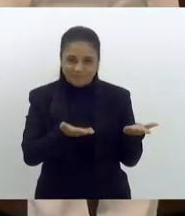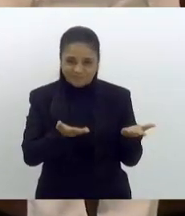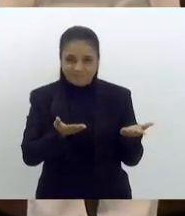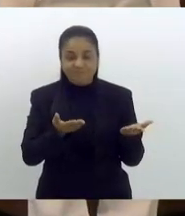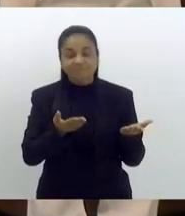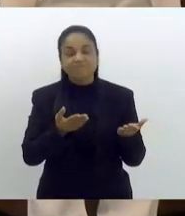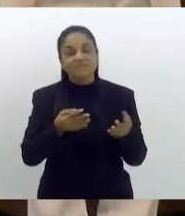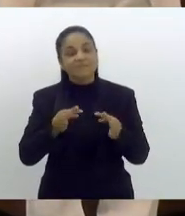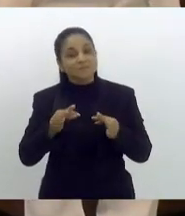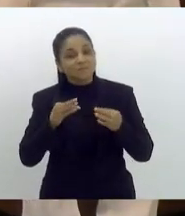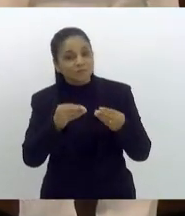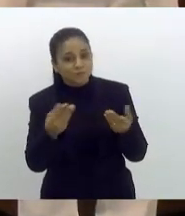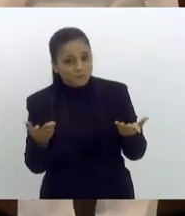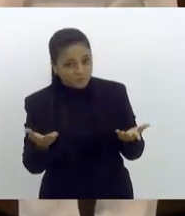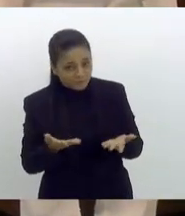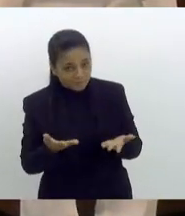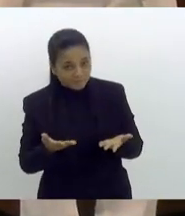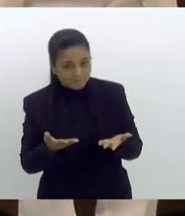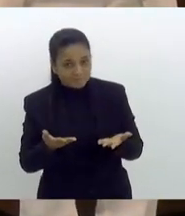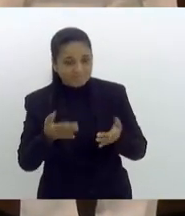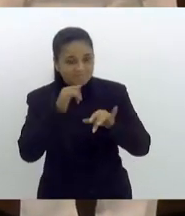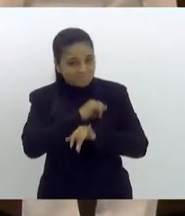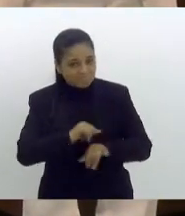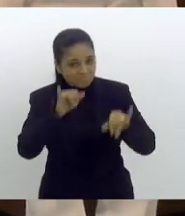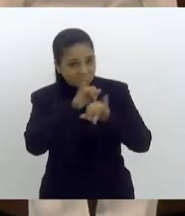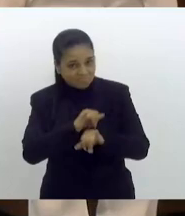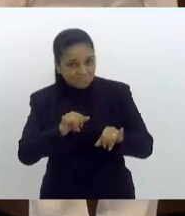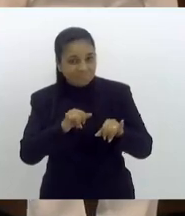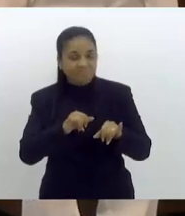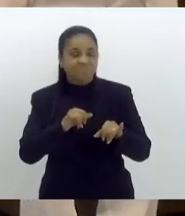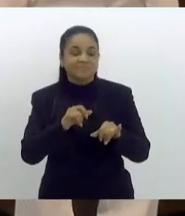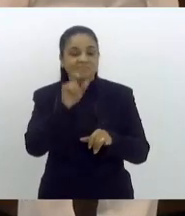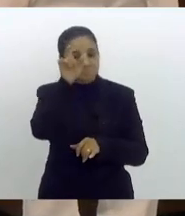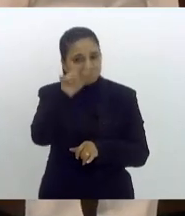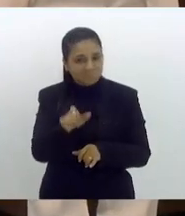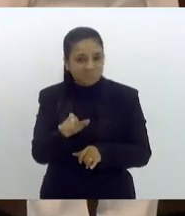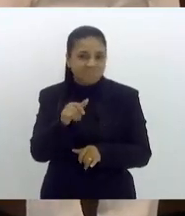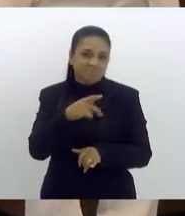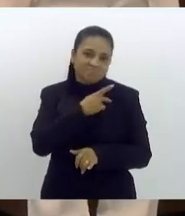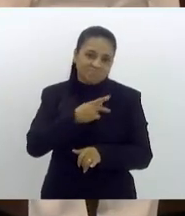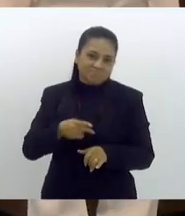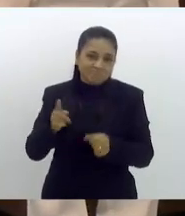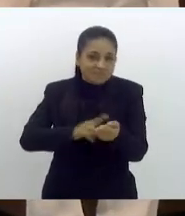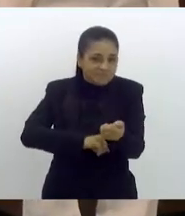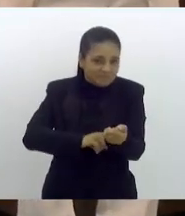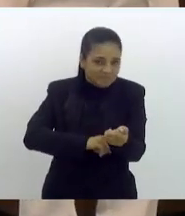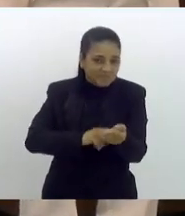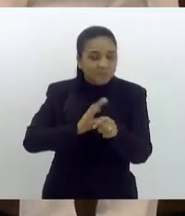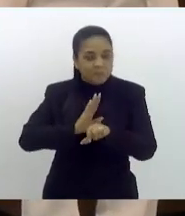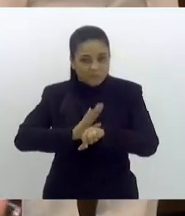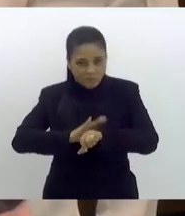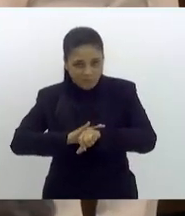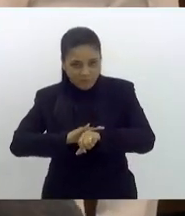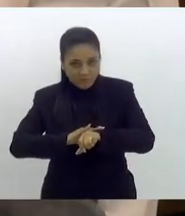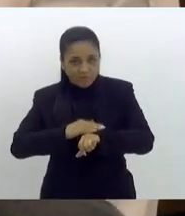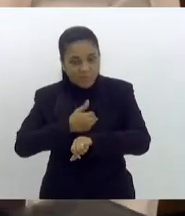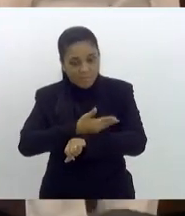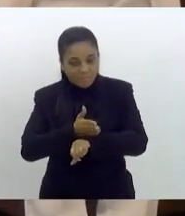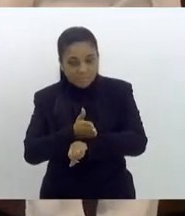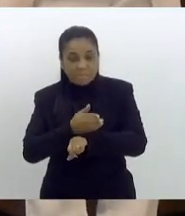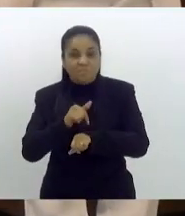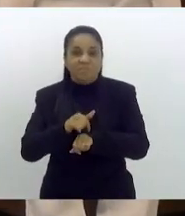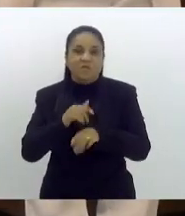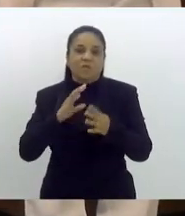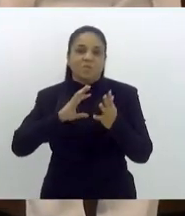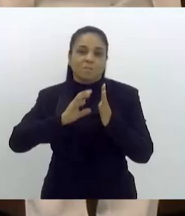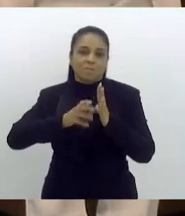tudo e para não exagerar nossa presidente tá cuidando do tempo eu em